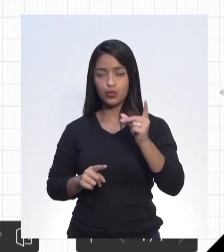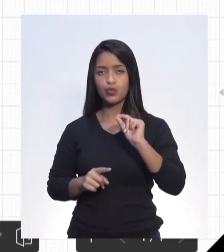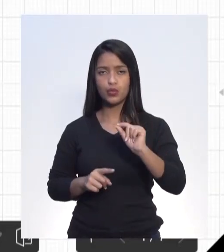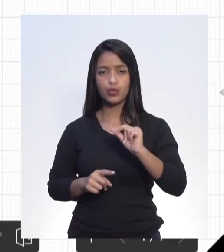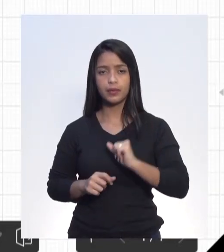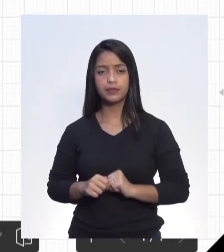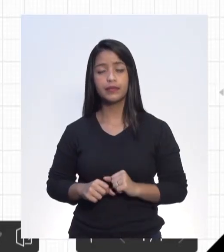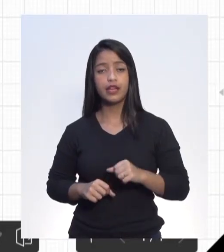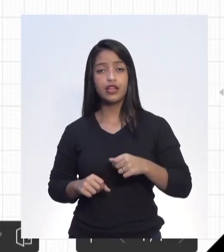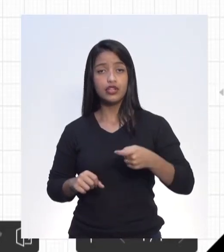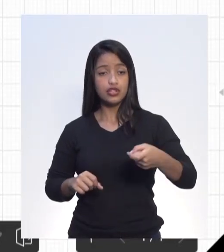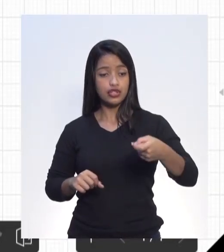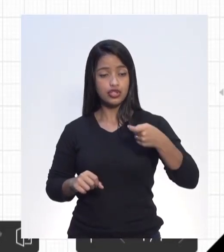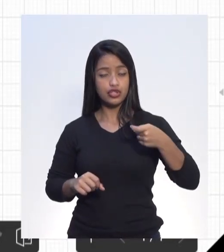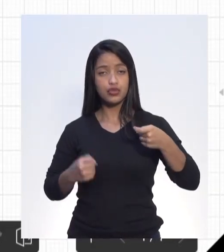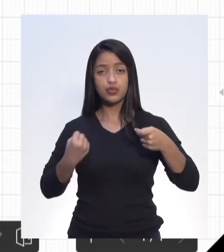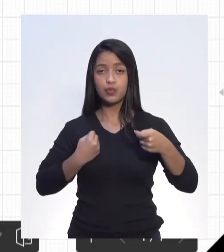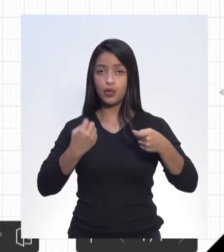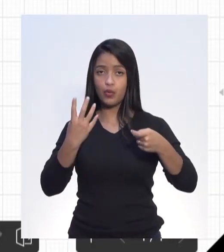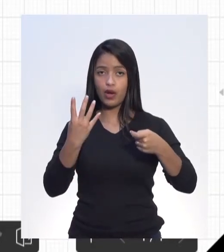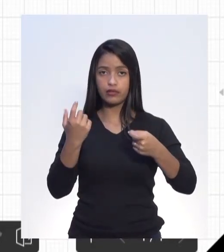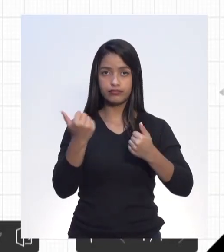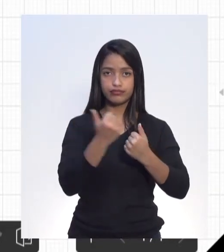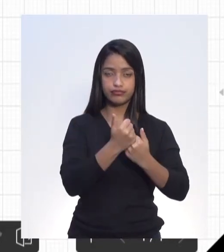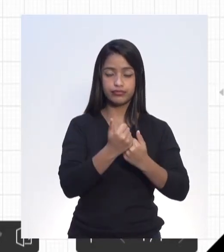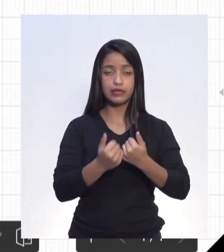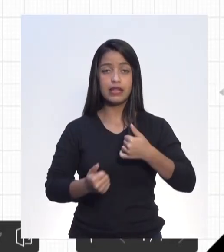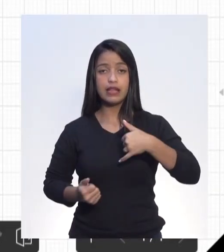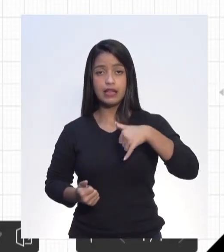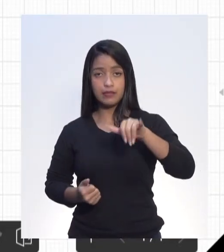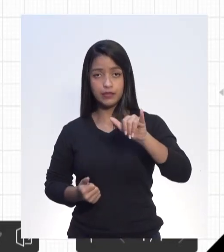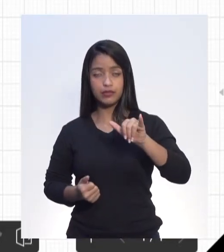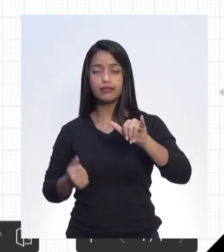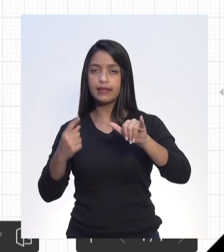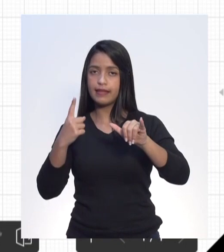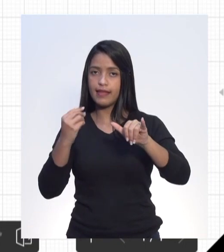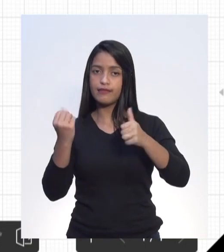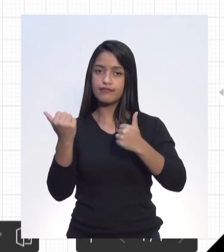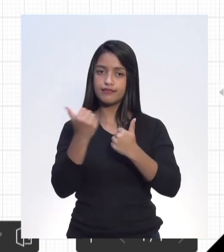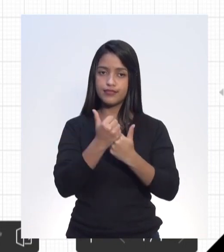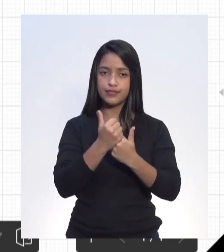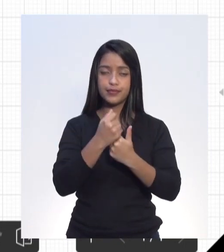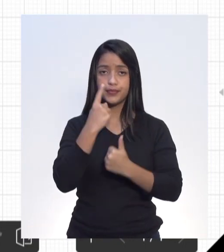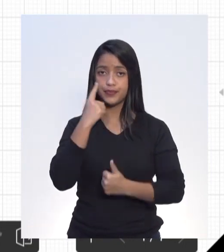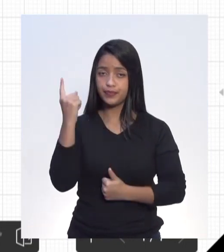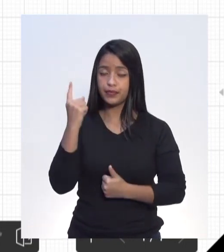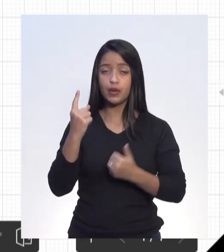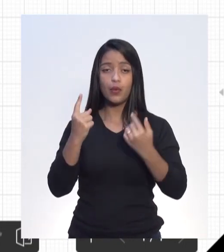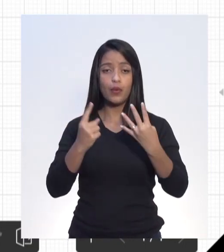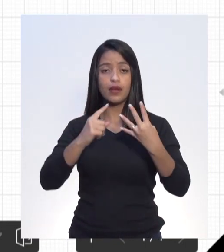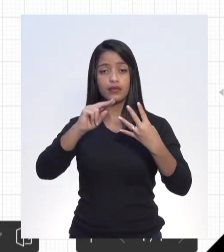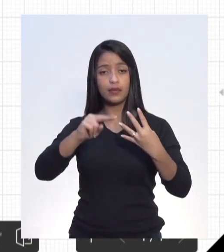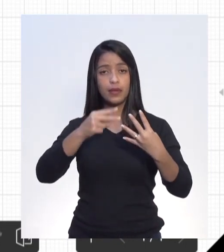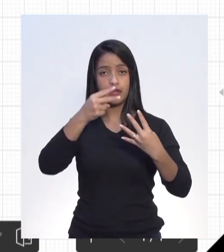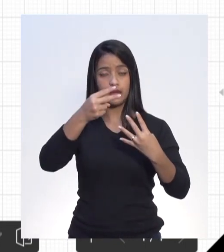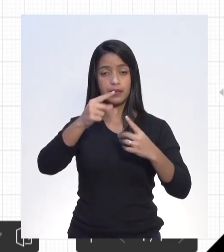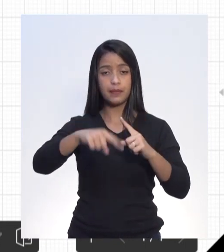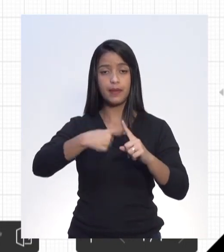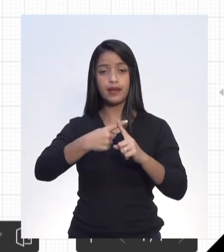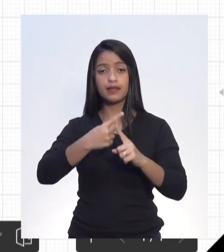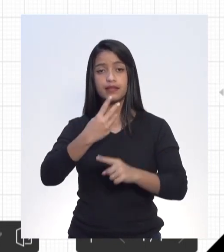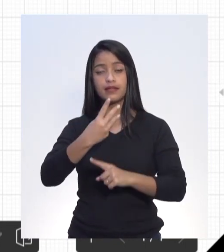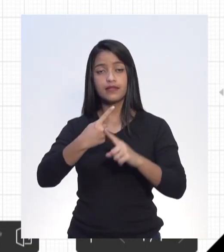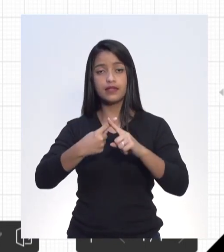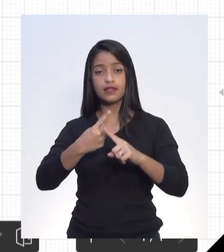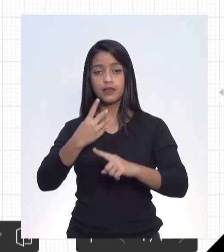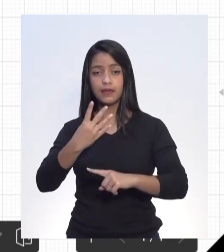valor de x, ó, x4 e y10. Então, temos ali, ó, 4 ao quadrado, na sequência, 3 vezes 4